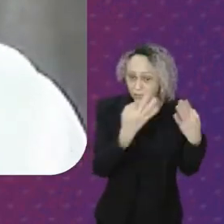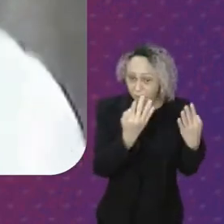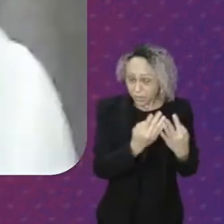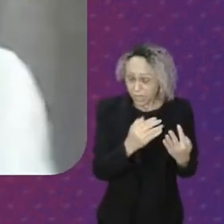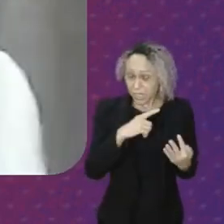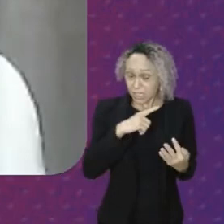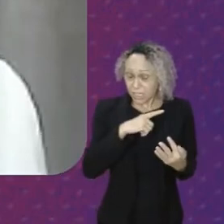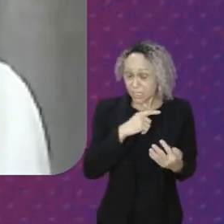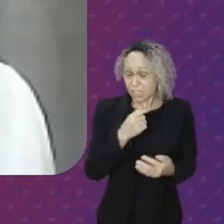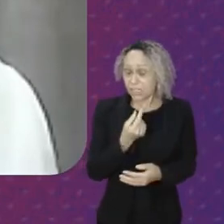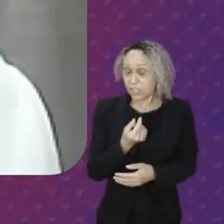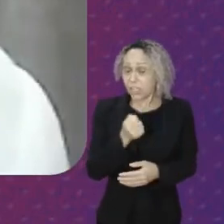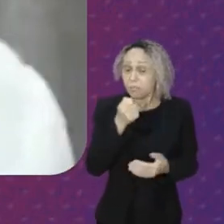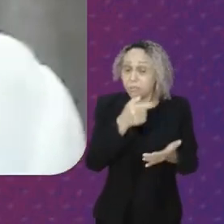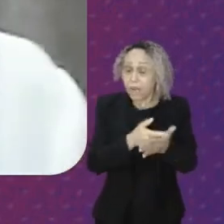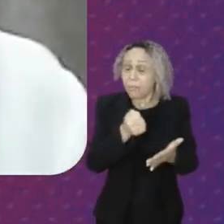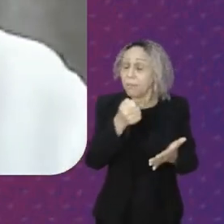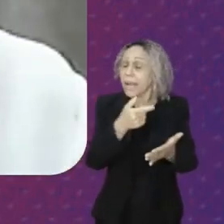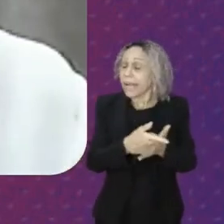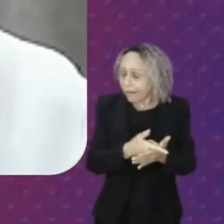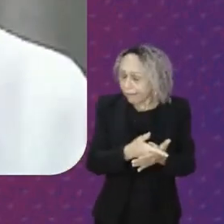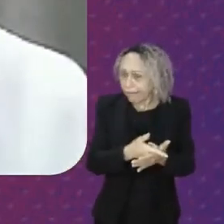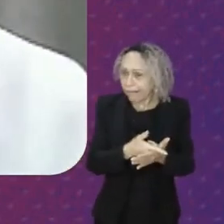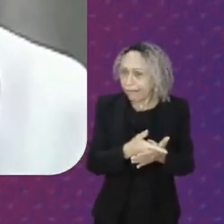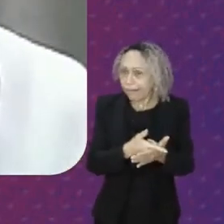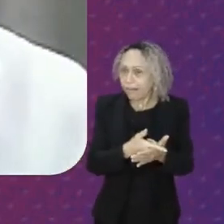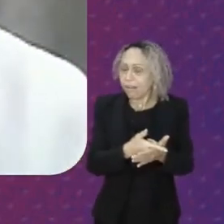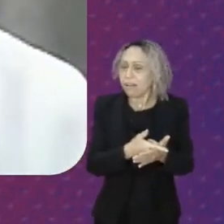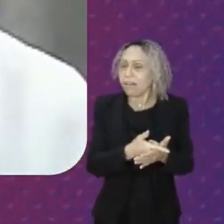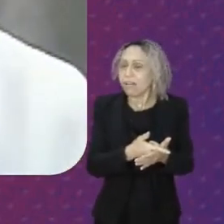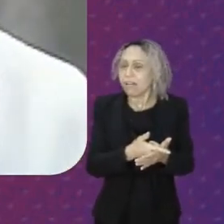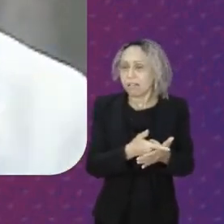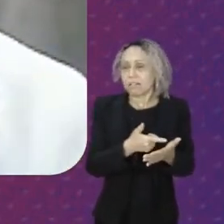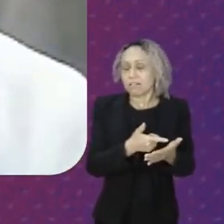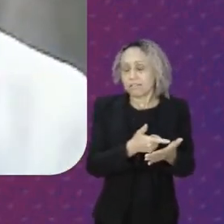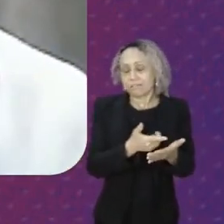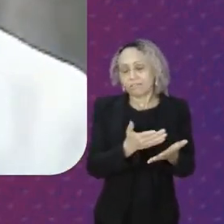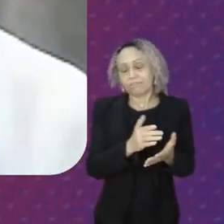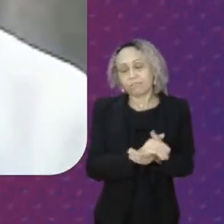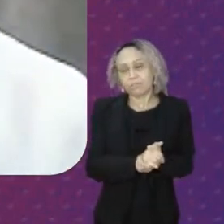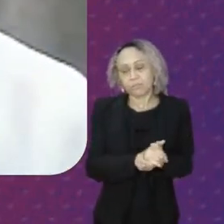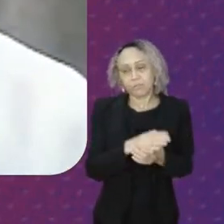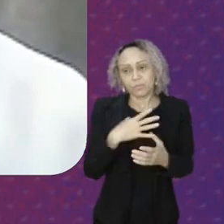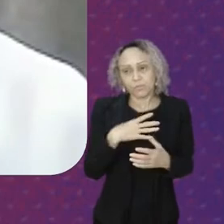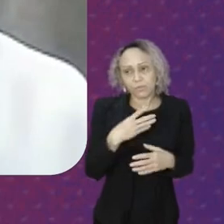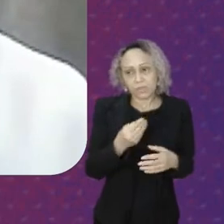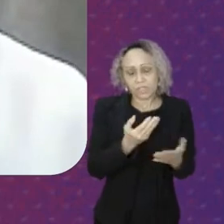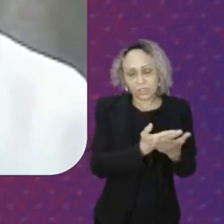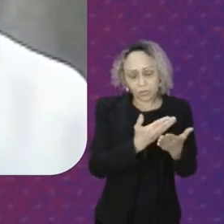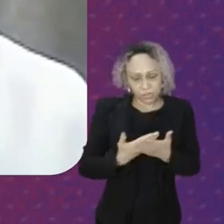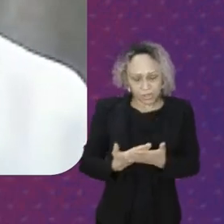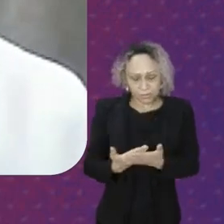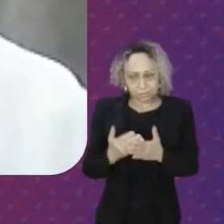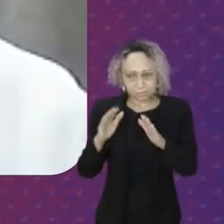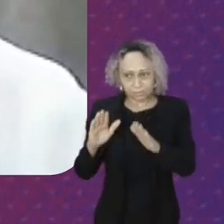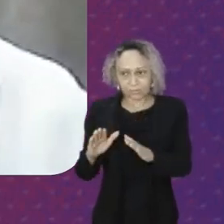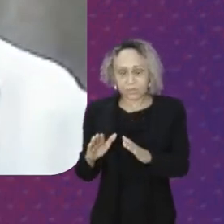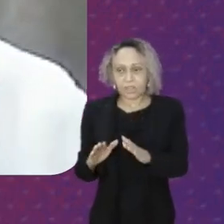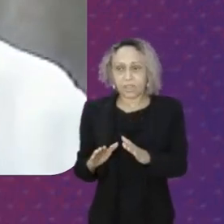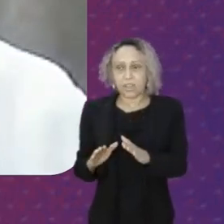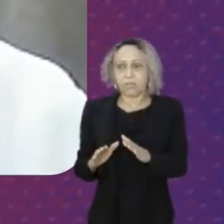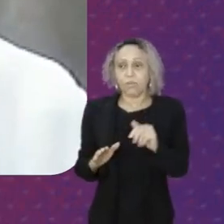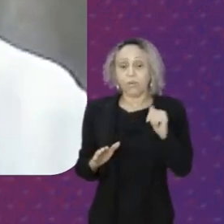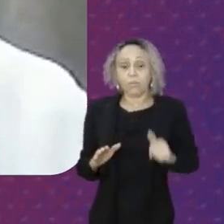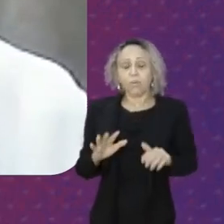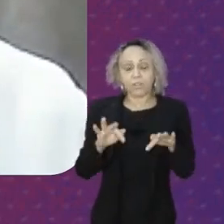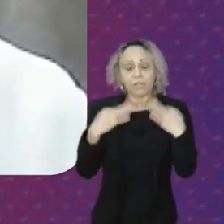Dilma, além do Bolsa Família, oportunizaram aqui os filhos do pobre também pudessem ser doutores.